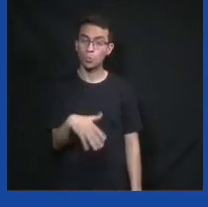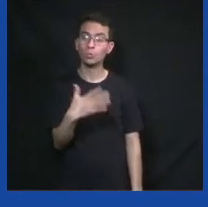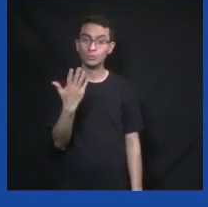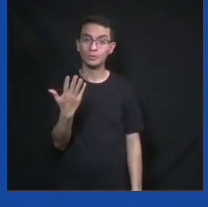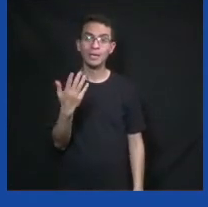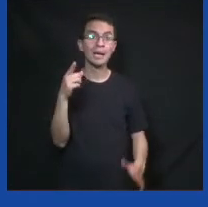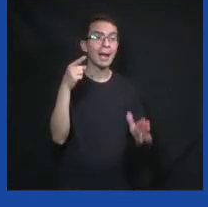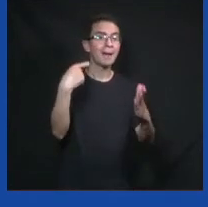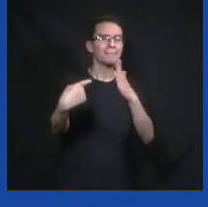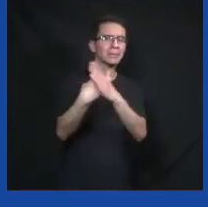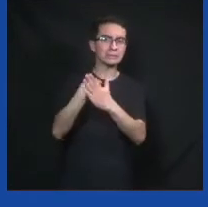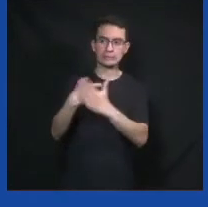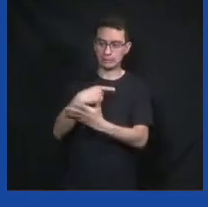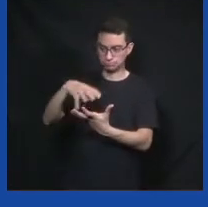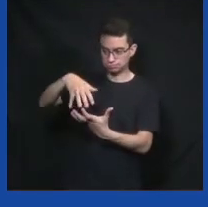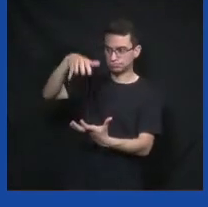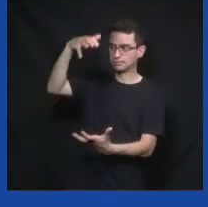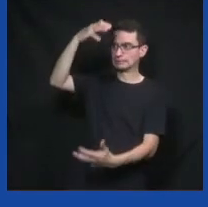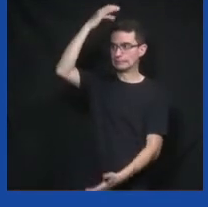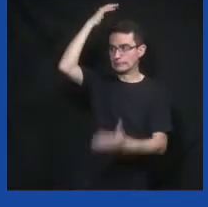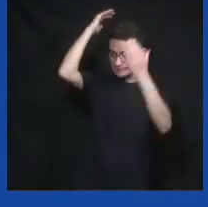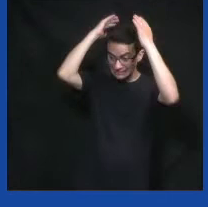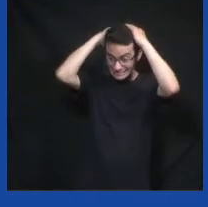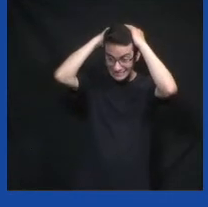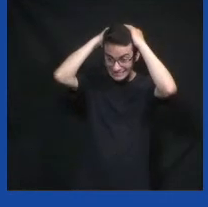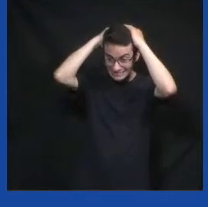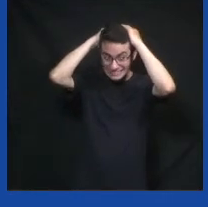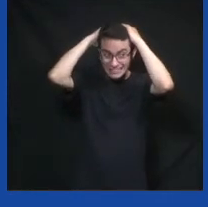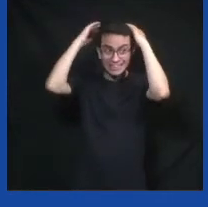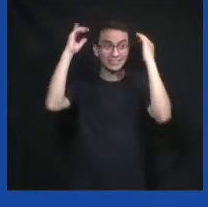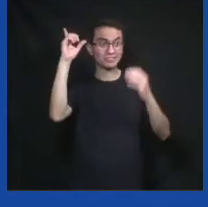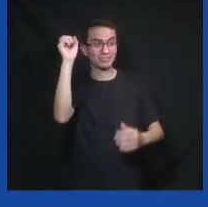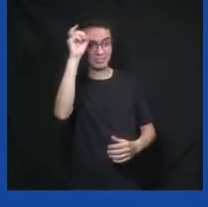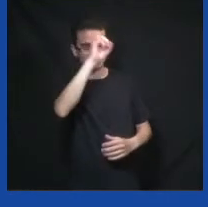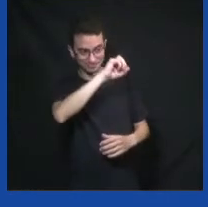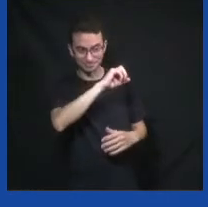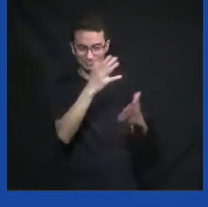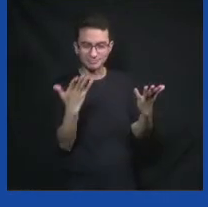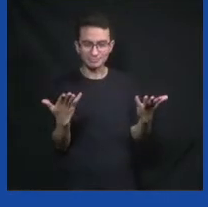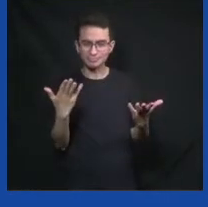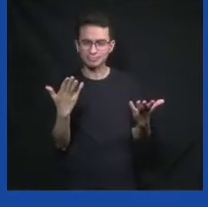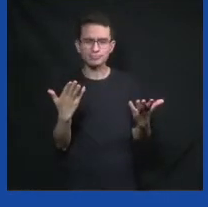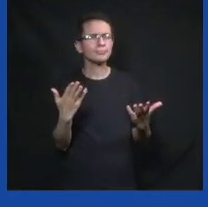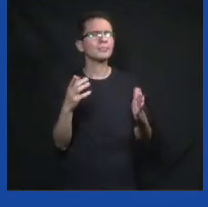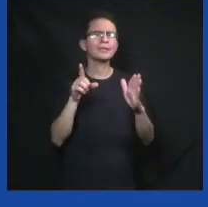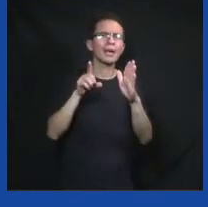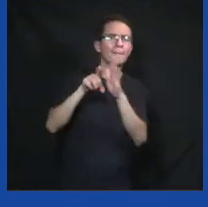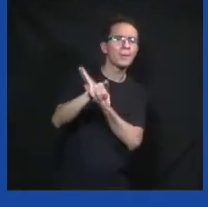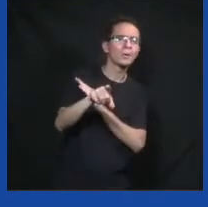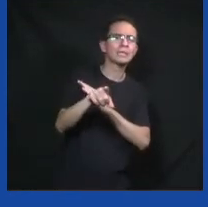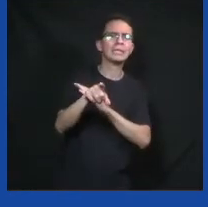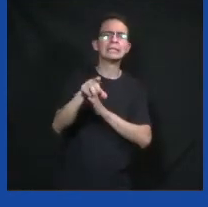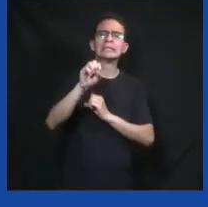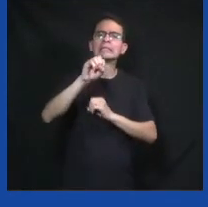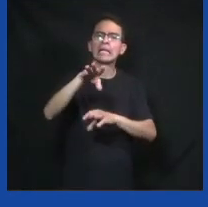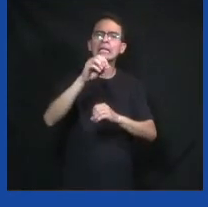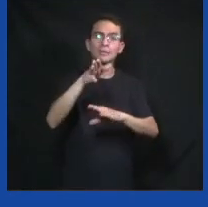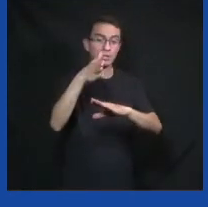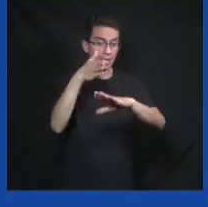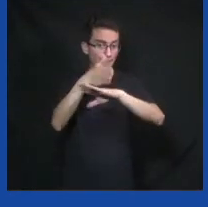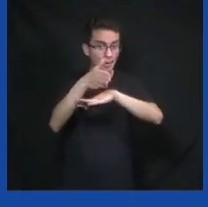de pergunta para fazer, meu Deus do céu. A participação é o melhor caminho de educação política, mas há um